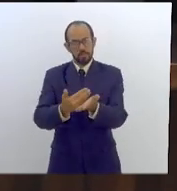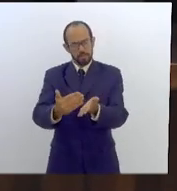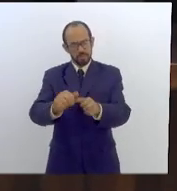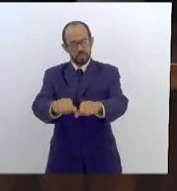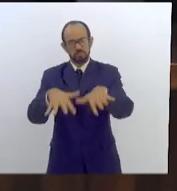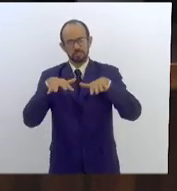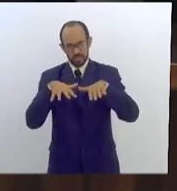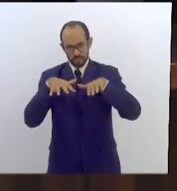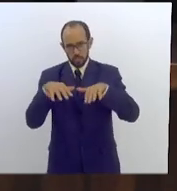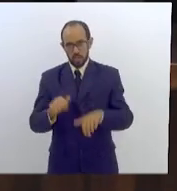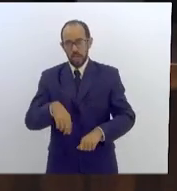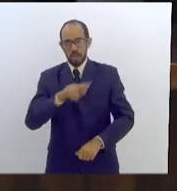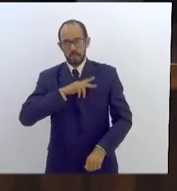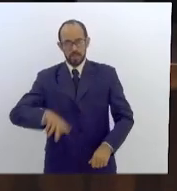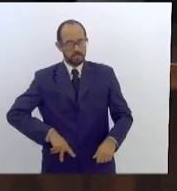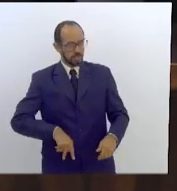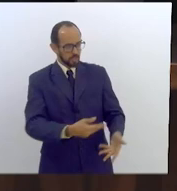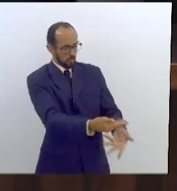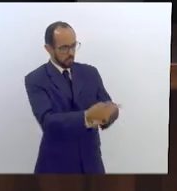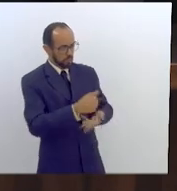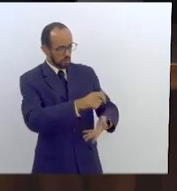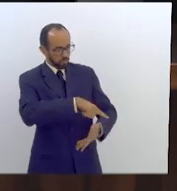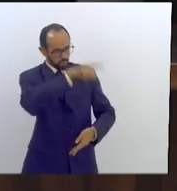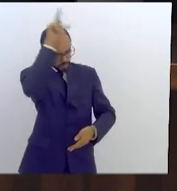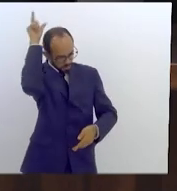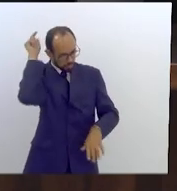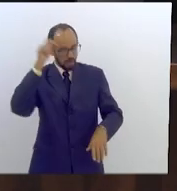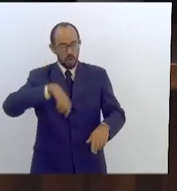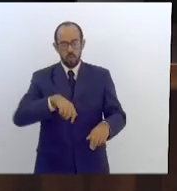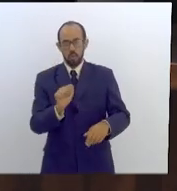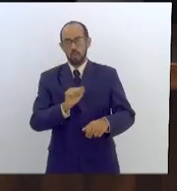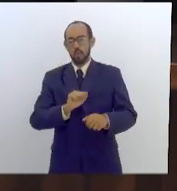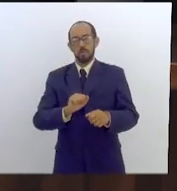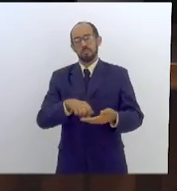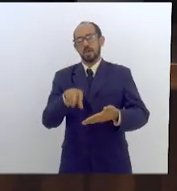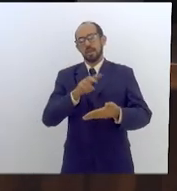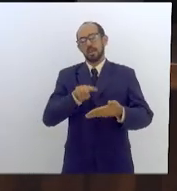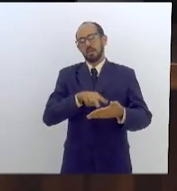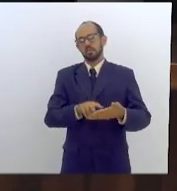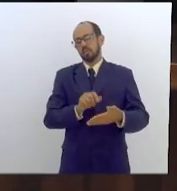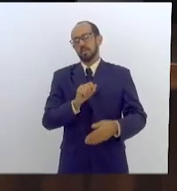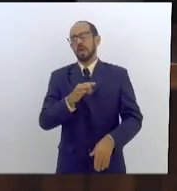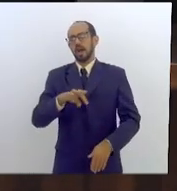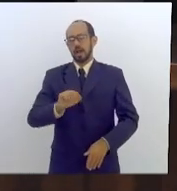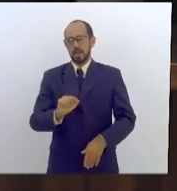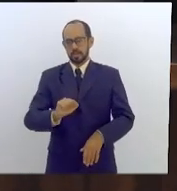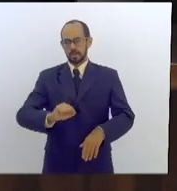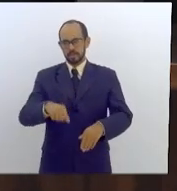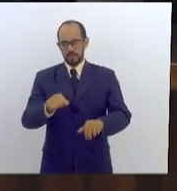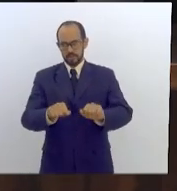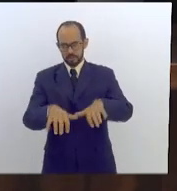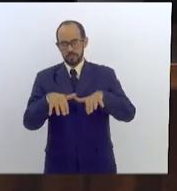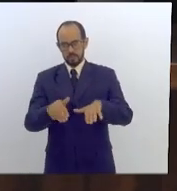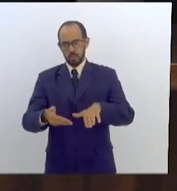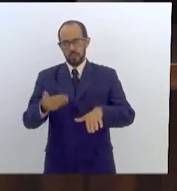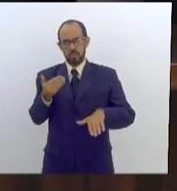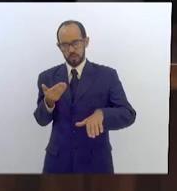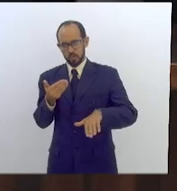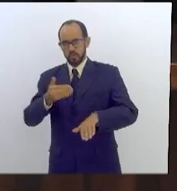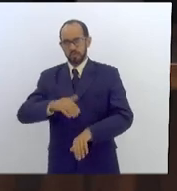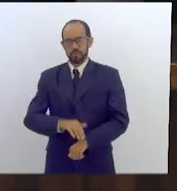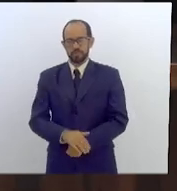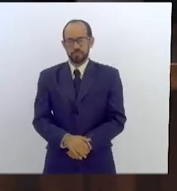presidência com vida o ilustre Deputado Luiz Paulo Correia da Rocha para fazer a leitura da ata da sessão anterior